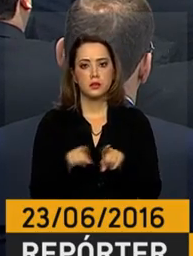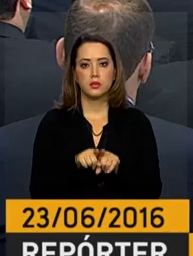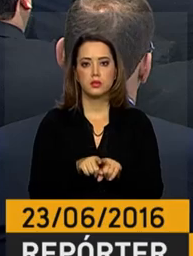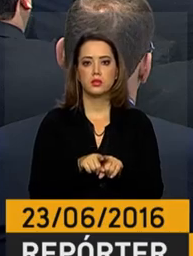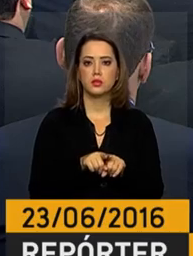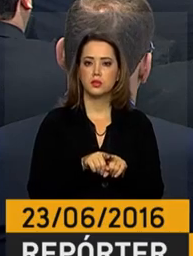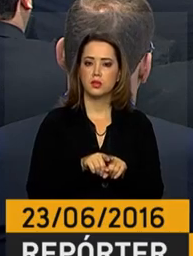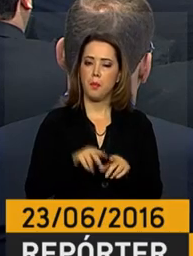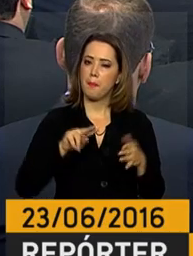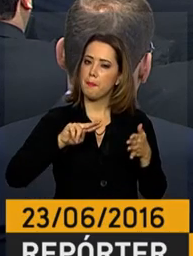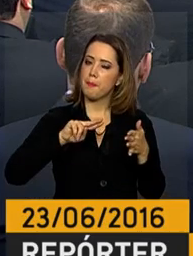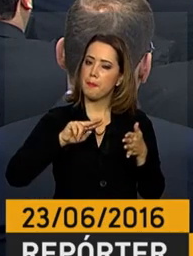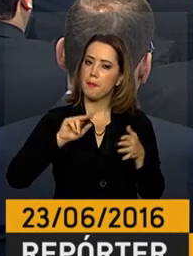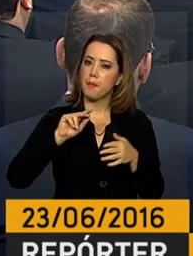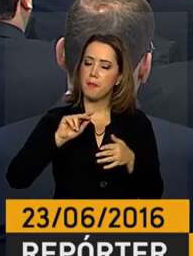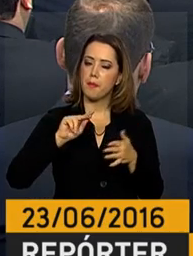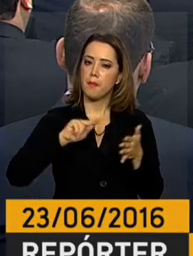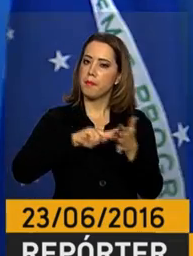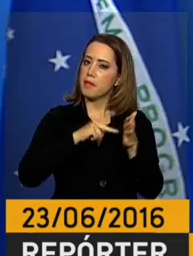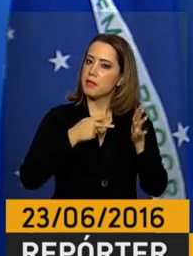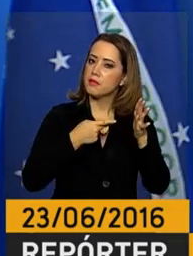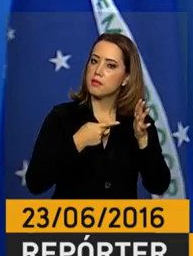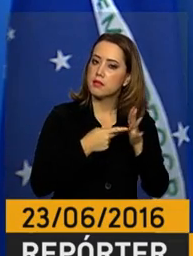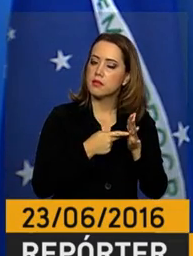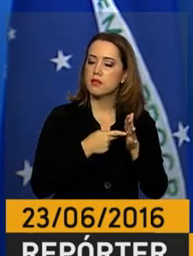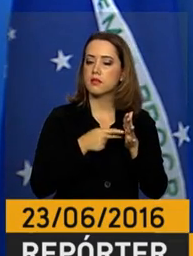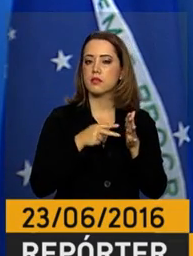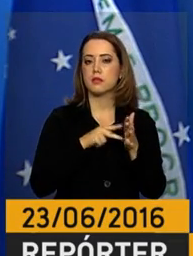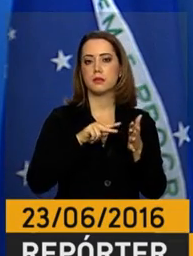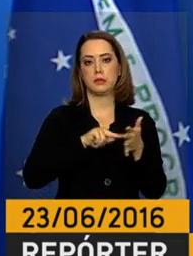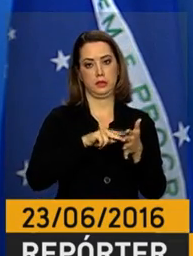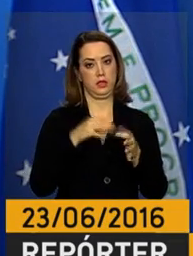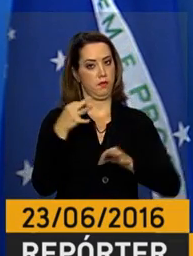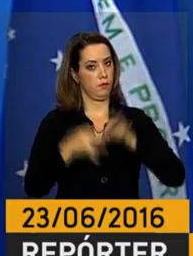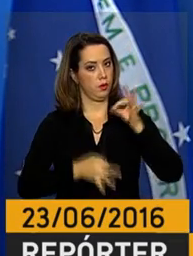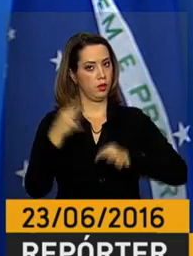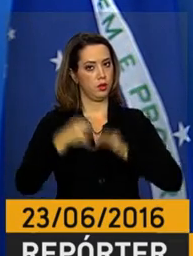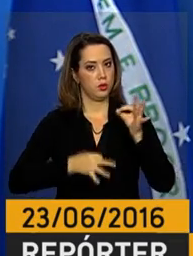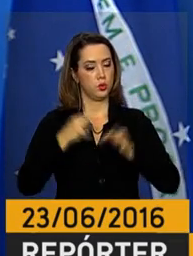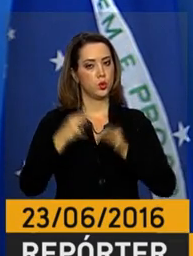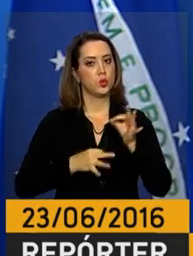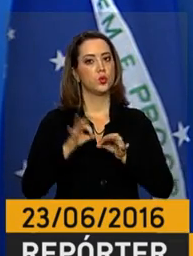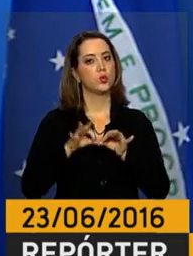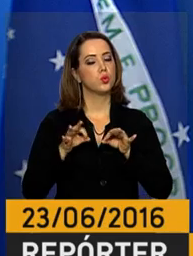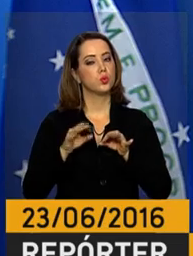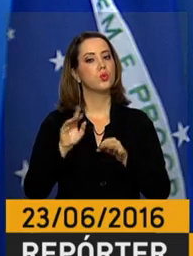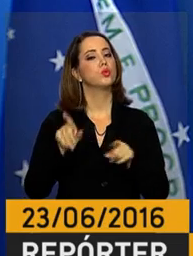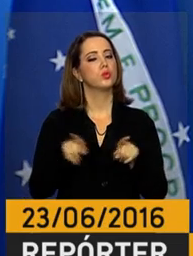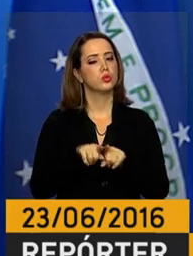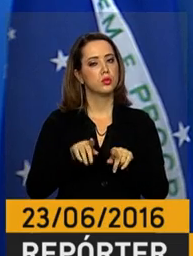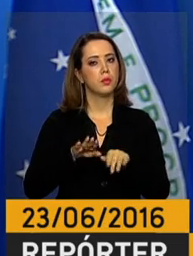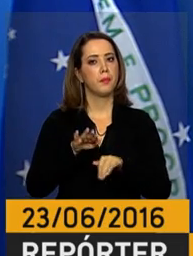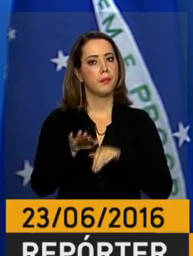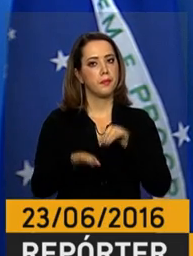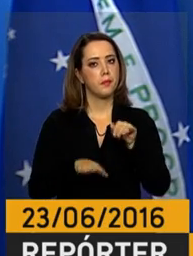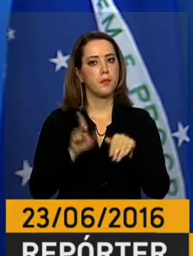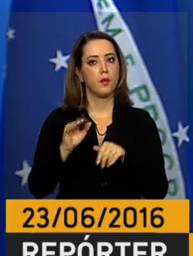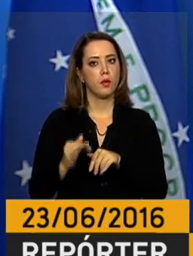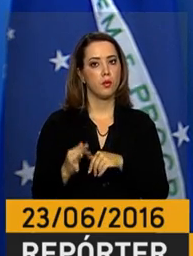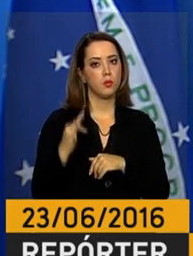significado jurídico e institucional porque também é um passo adiante da adequada